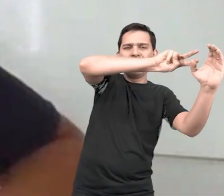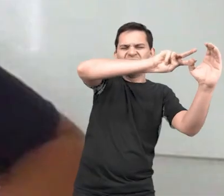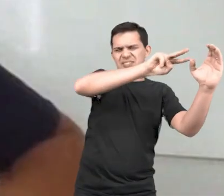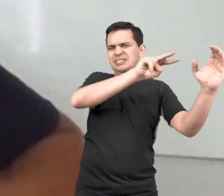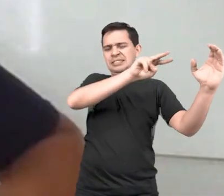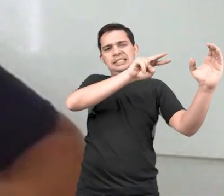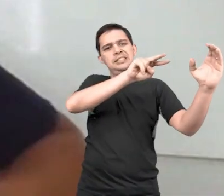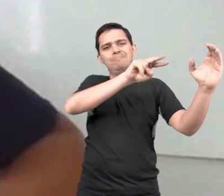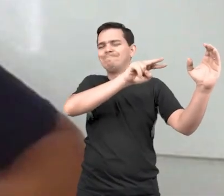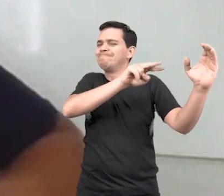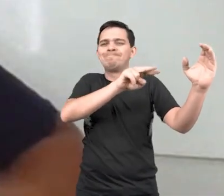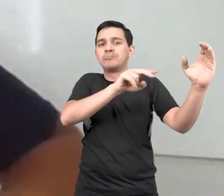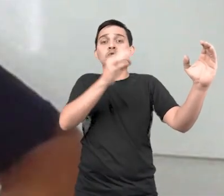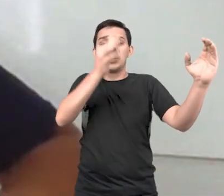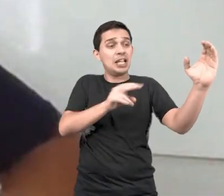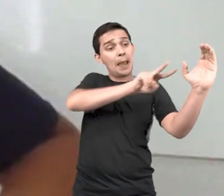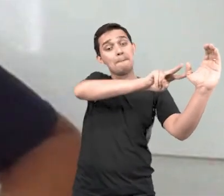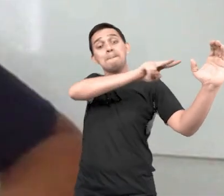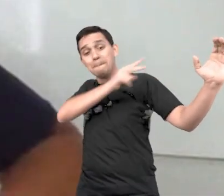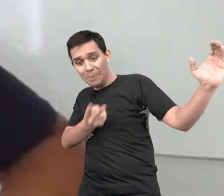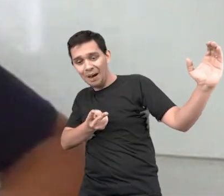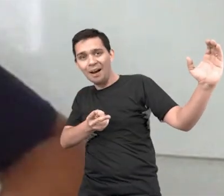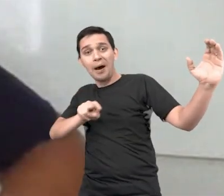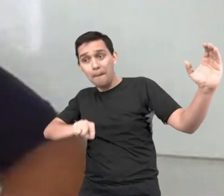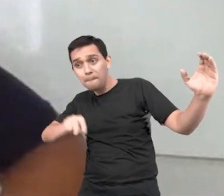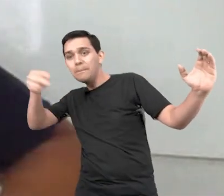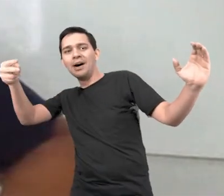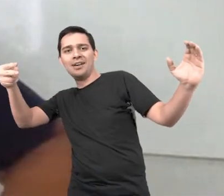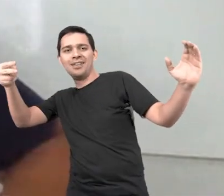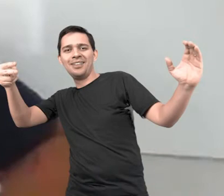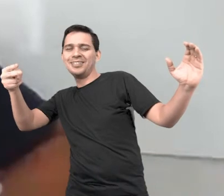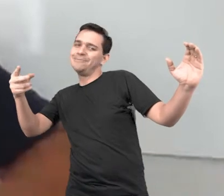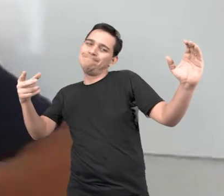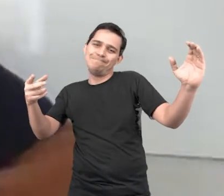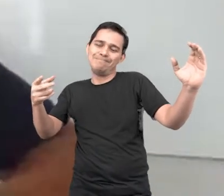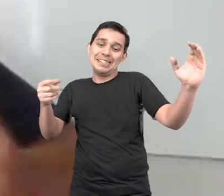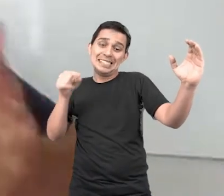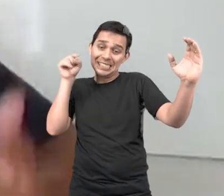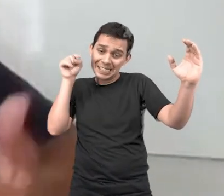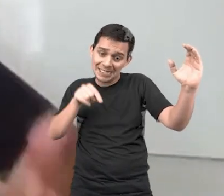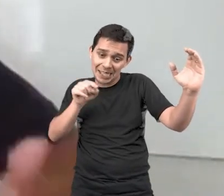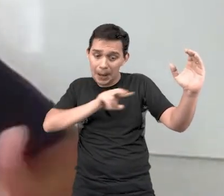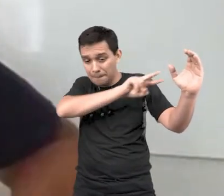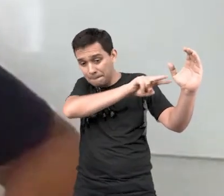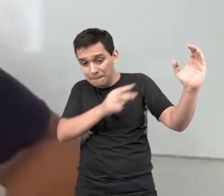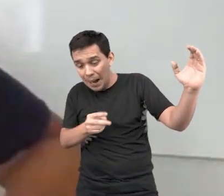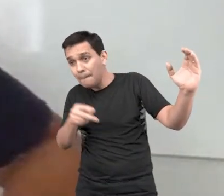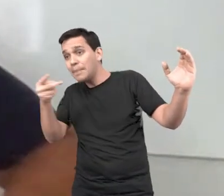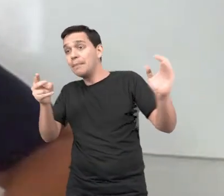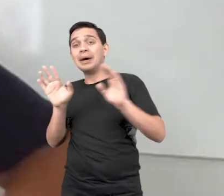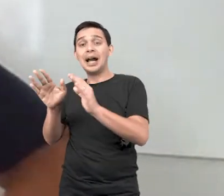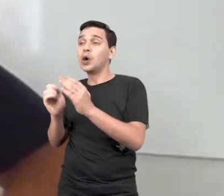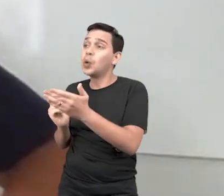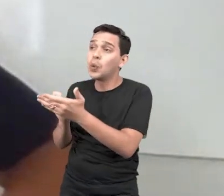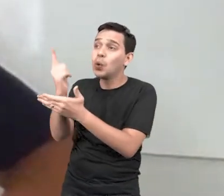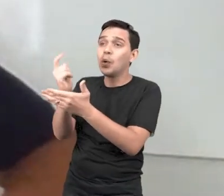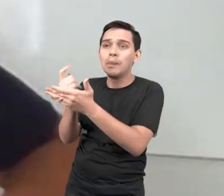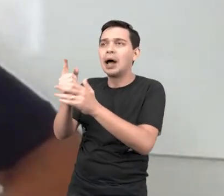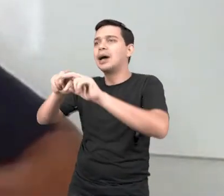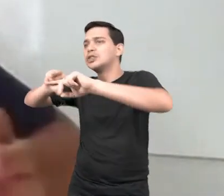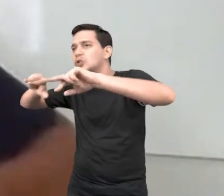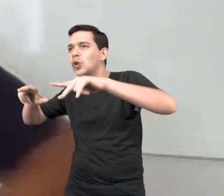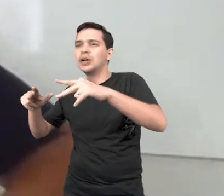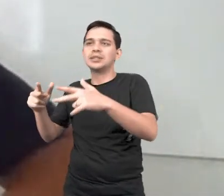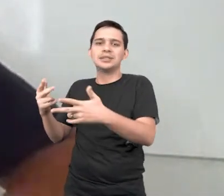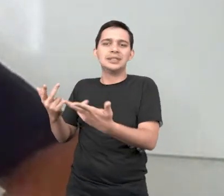Tesouro. Né? Então, a conta, a gente costuma dizer que ela é de depósito e manutenção dos